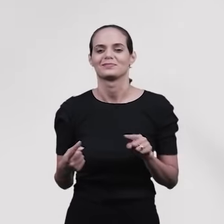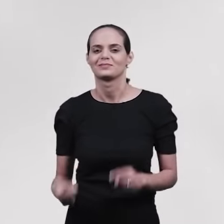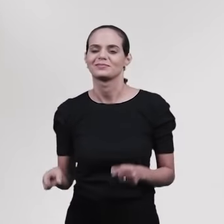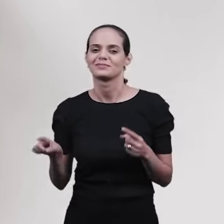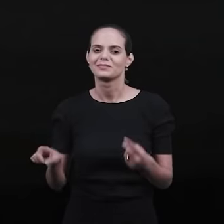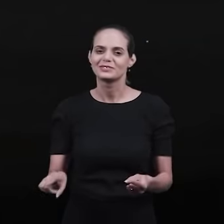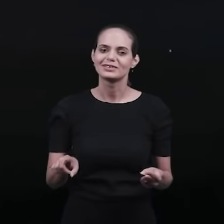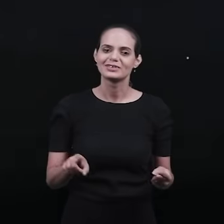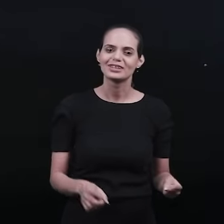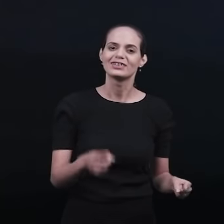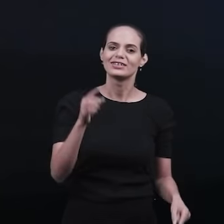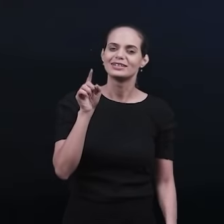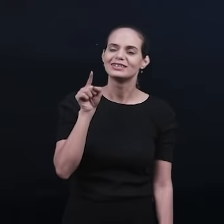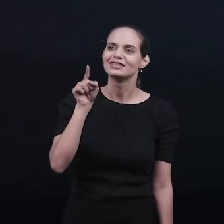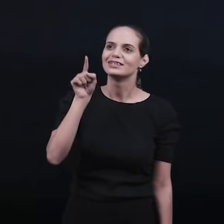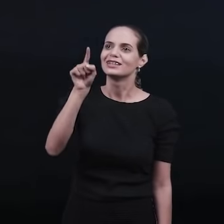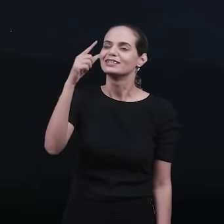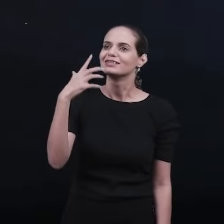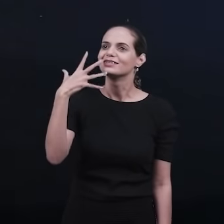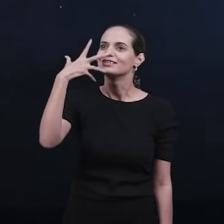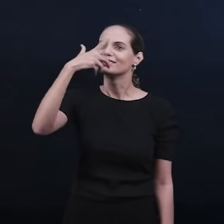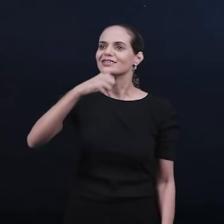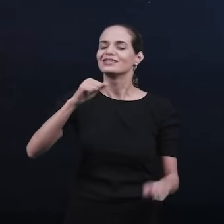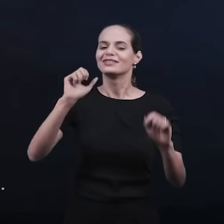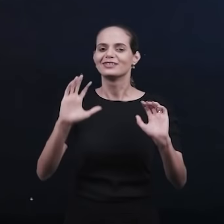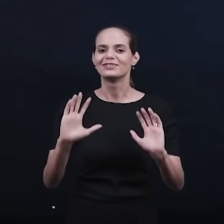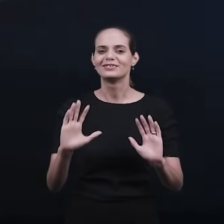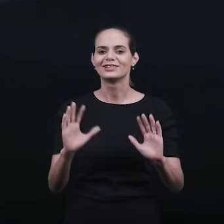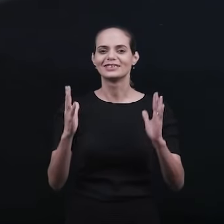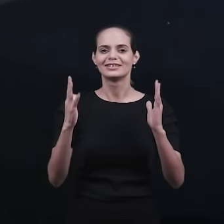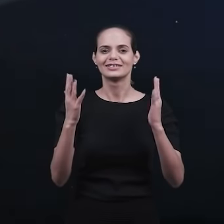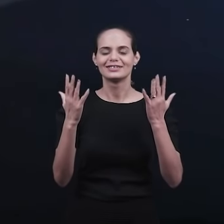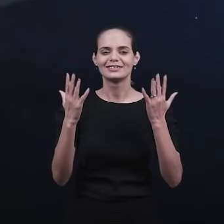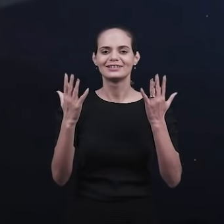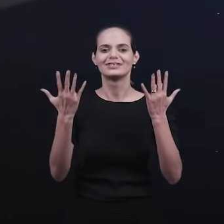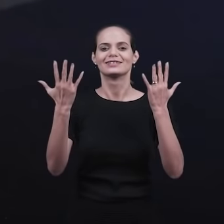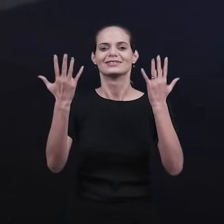Deus. Será uma linda festa,